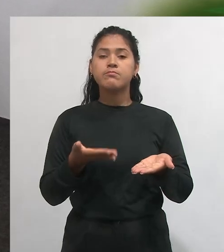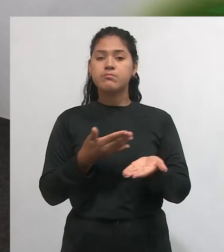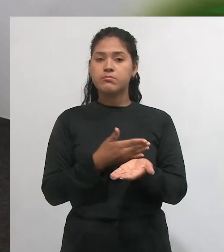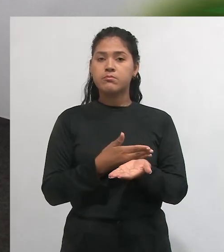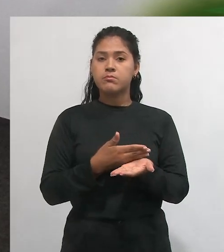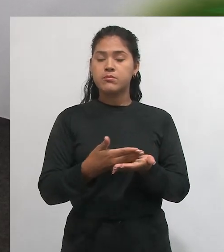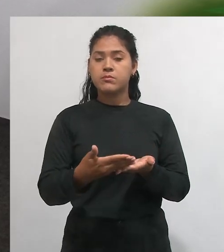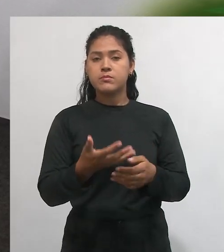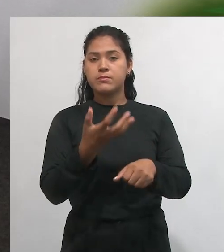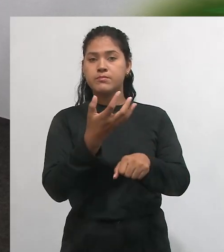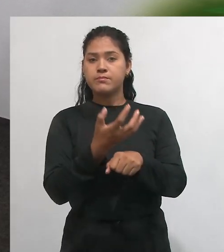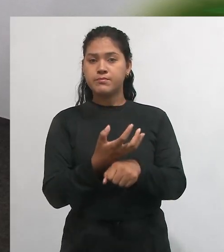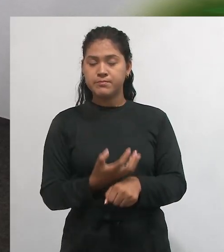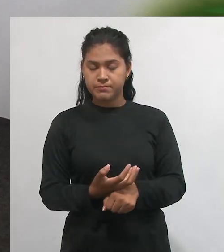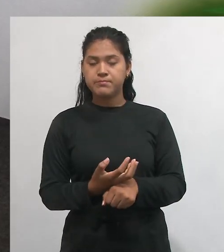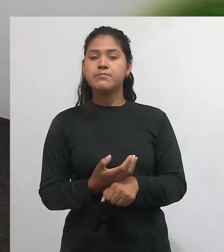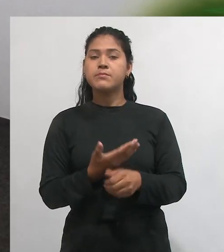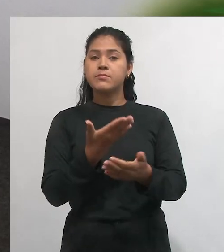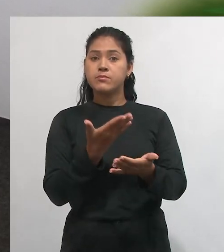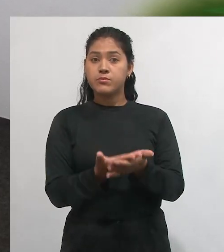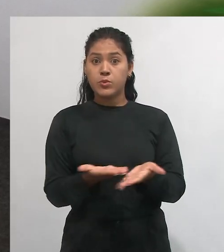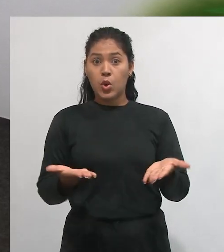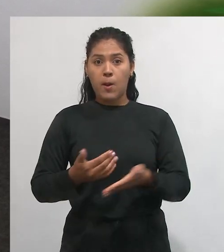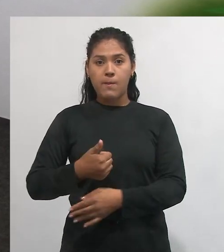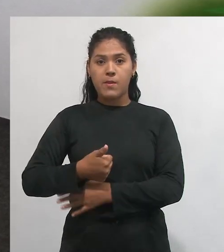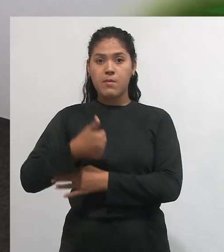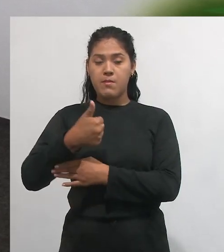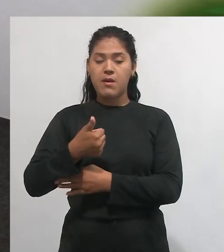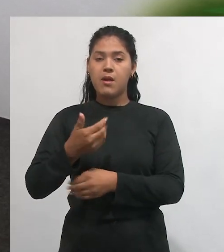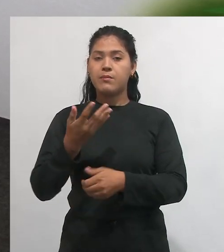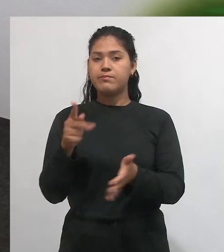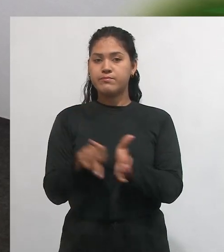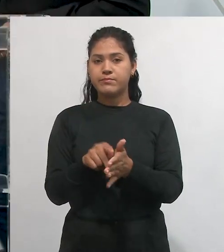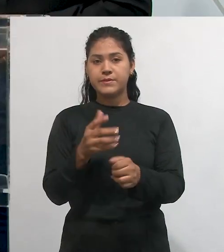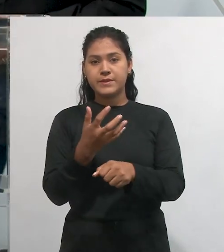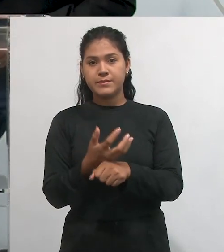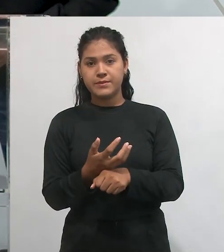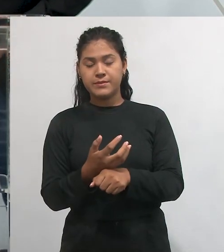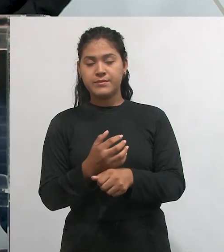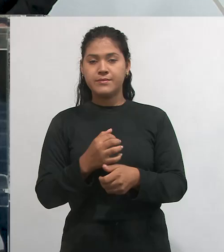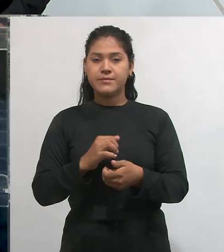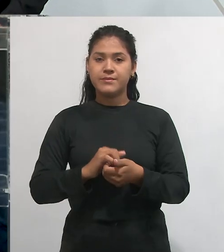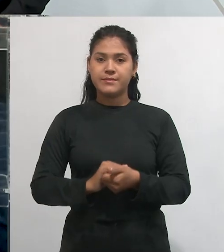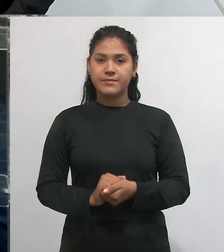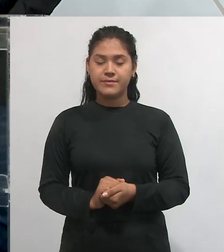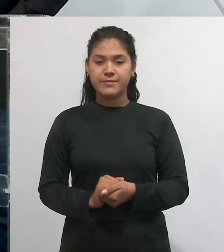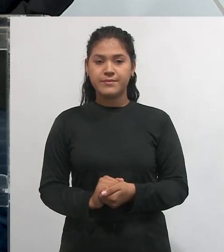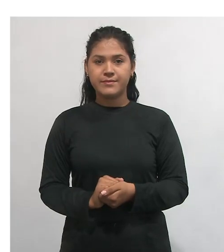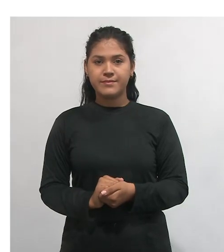para iniciarmos a nossa primeira aula dessa disciplina.